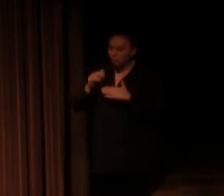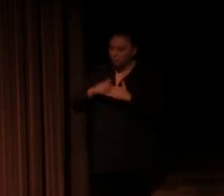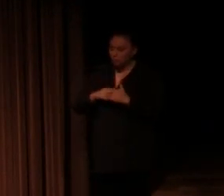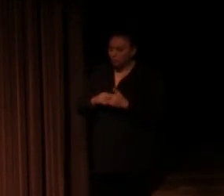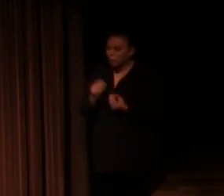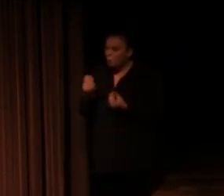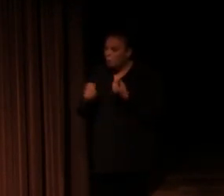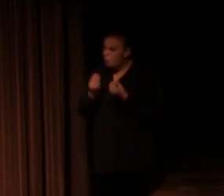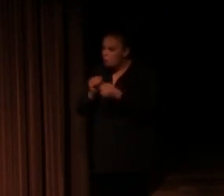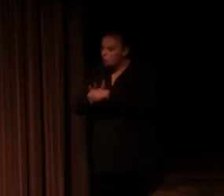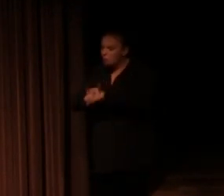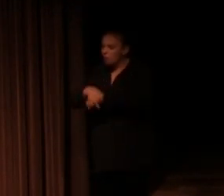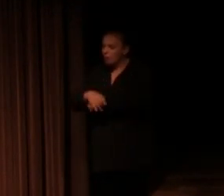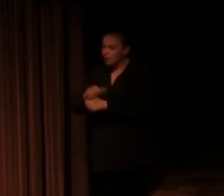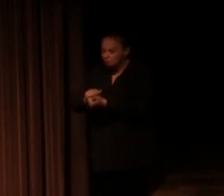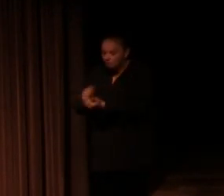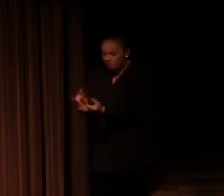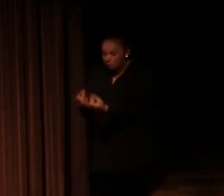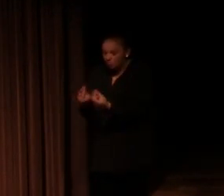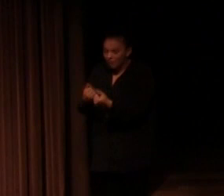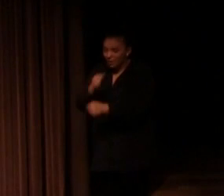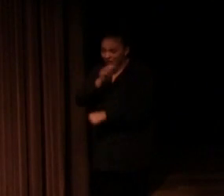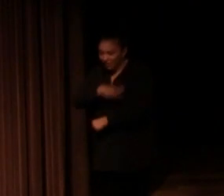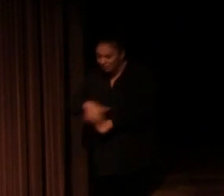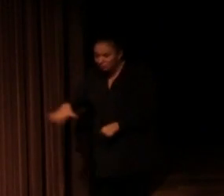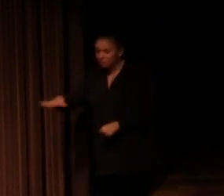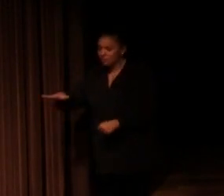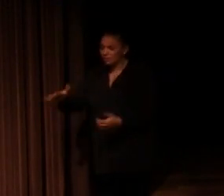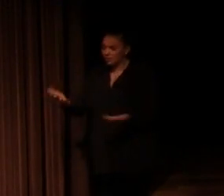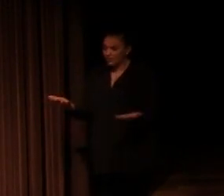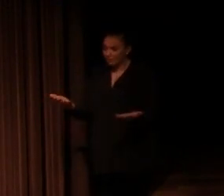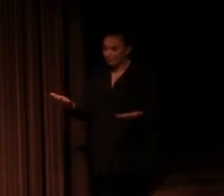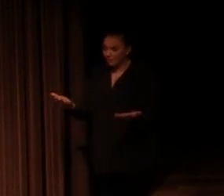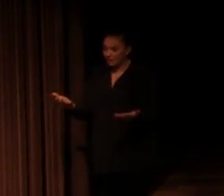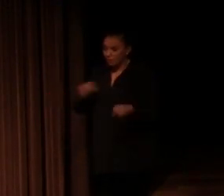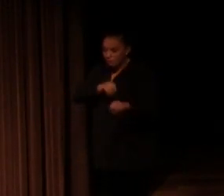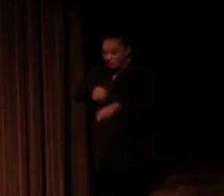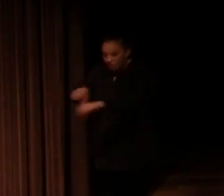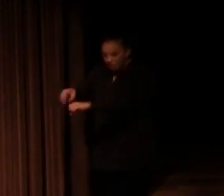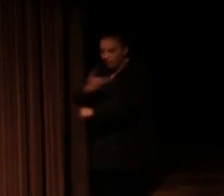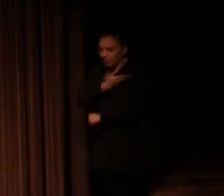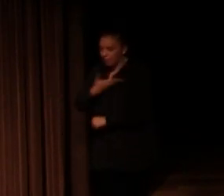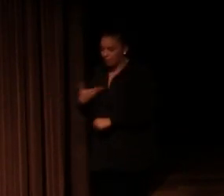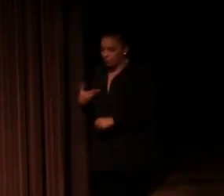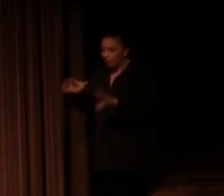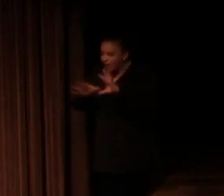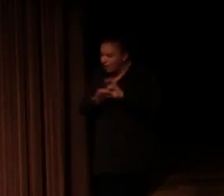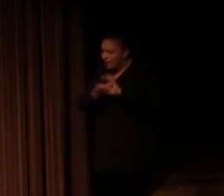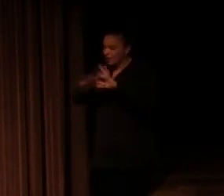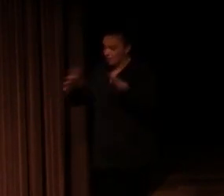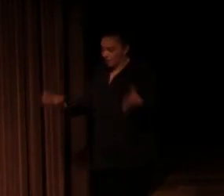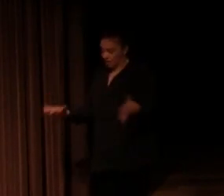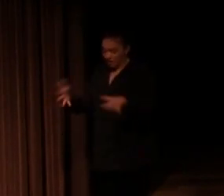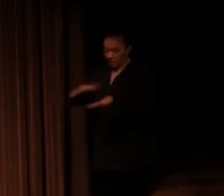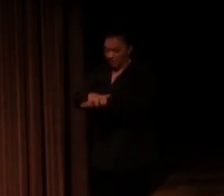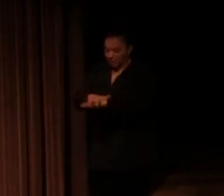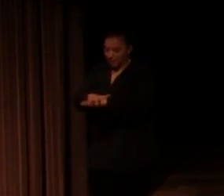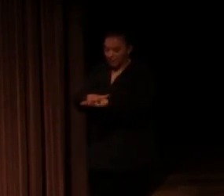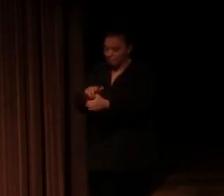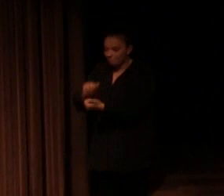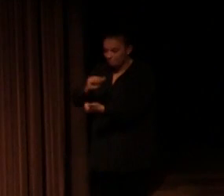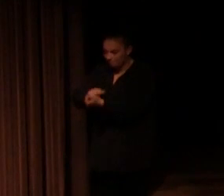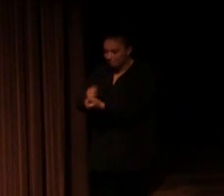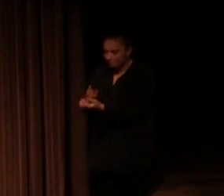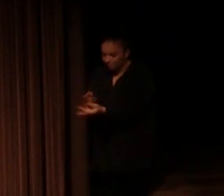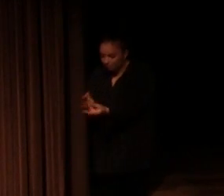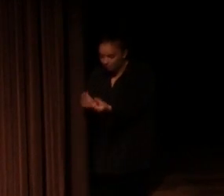vamos garantir qualidade dessas crianças na educação pública livre inclusiva de qualidade para essas